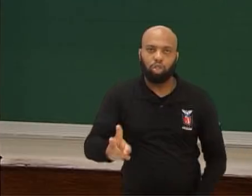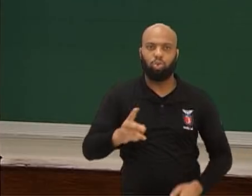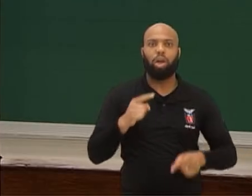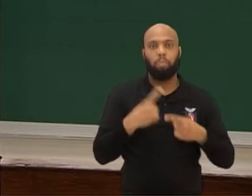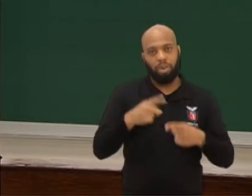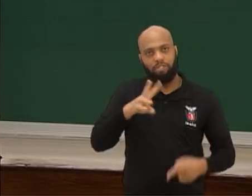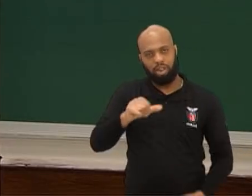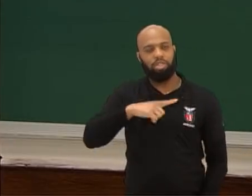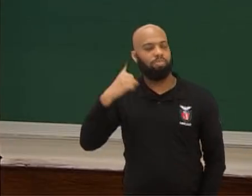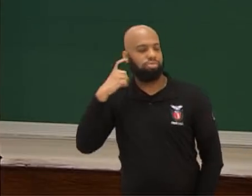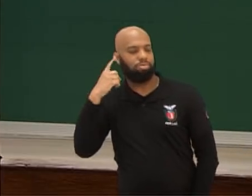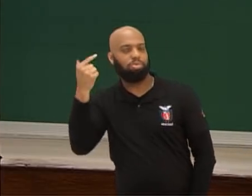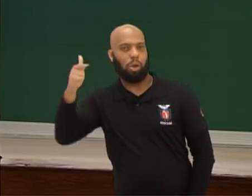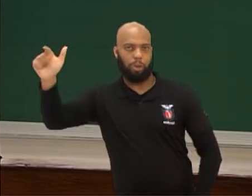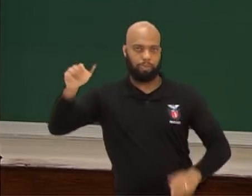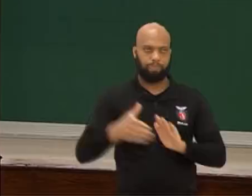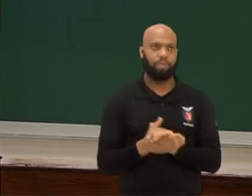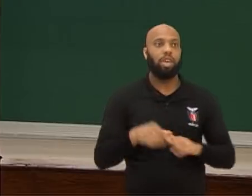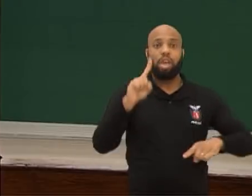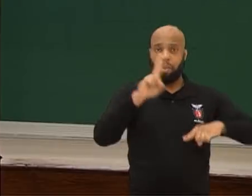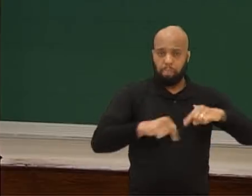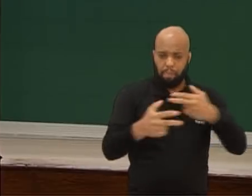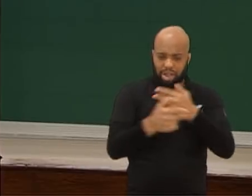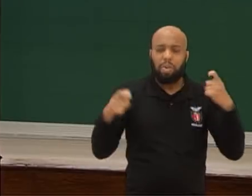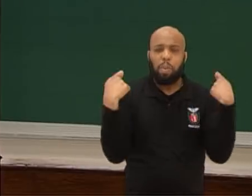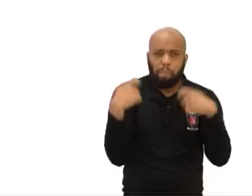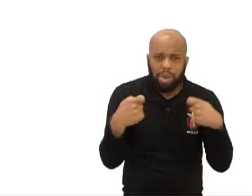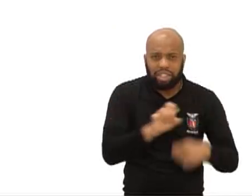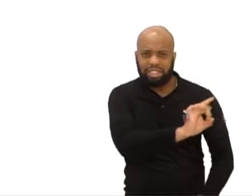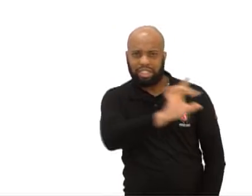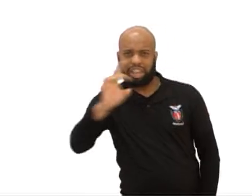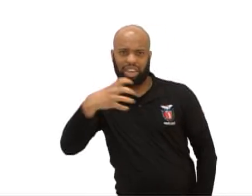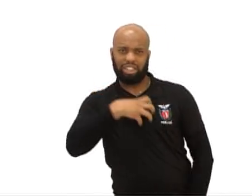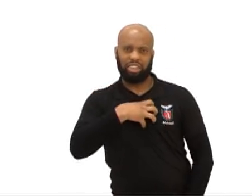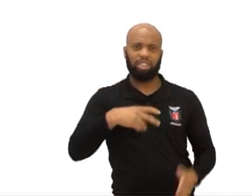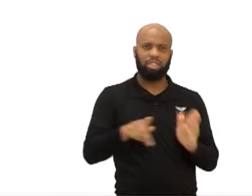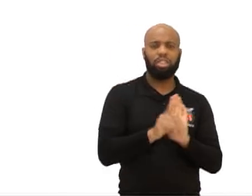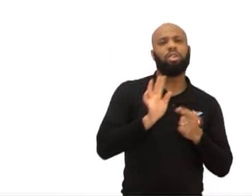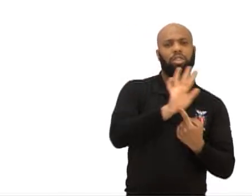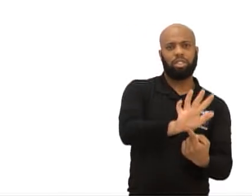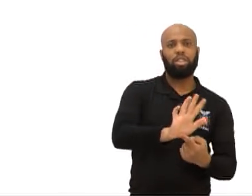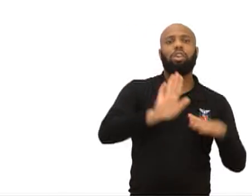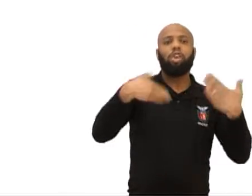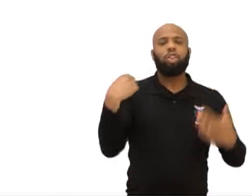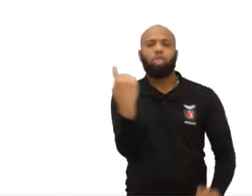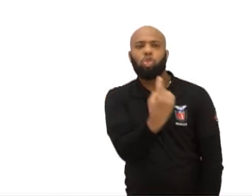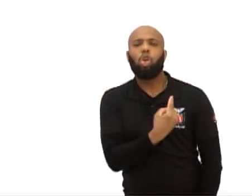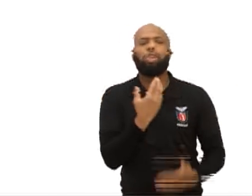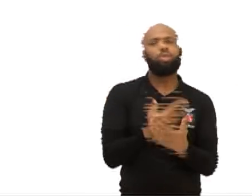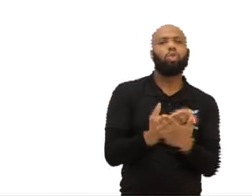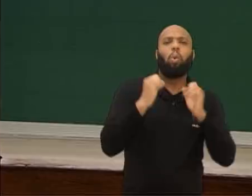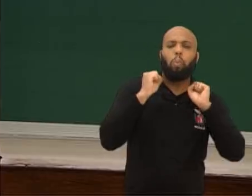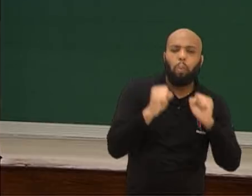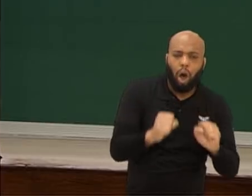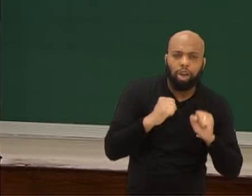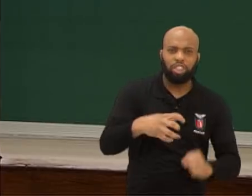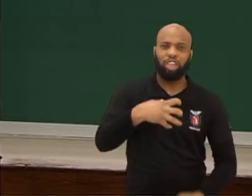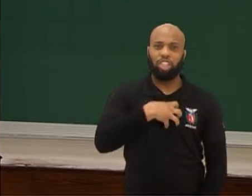Materiais específicos para a execução, para cada forma de execução. Então, nós vimos se pode ser